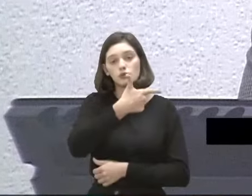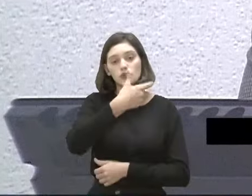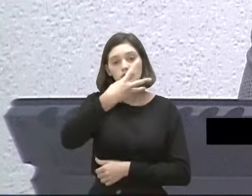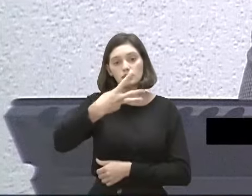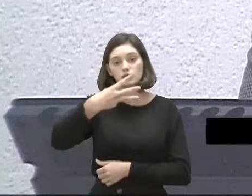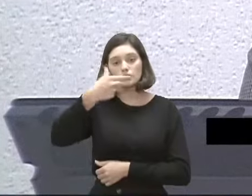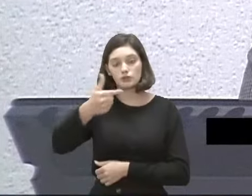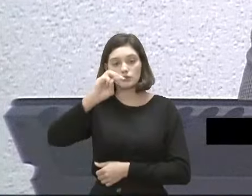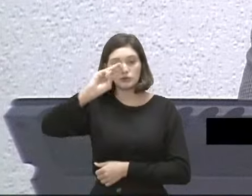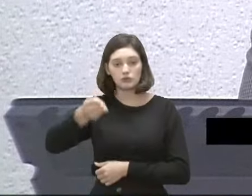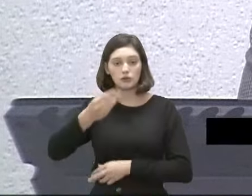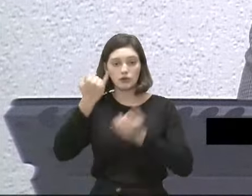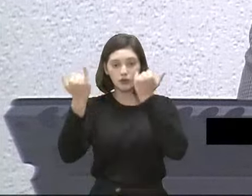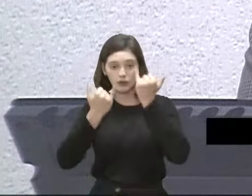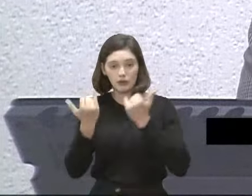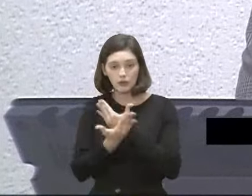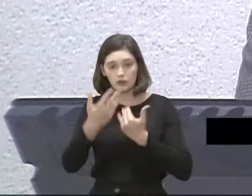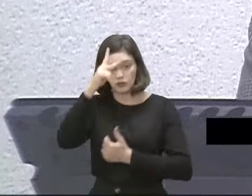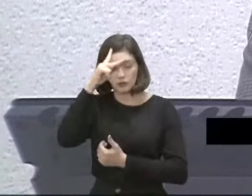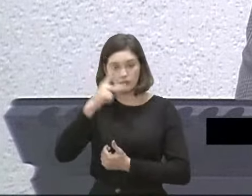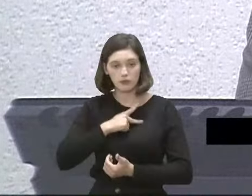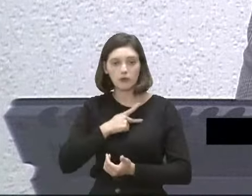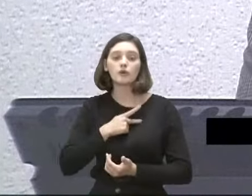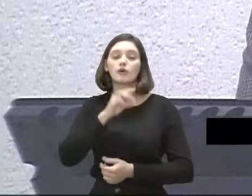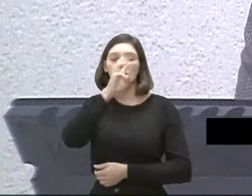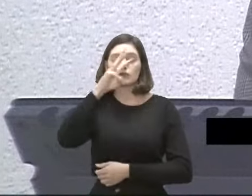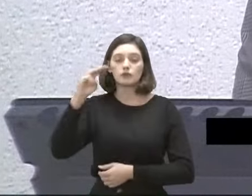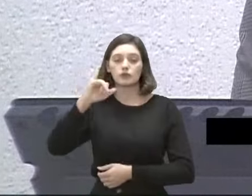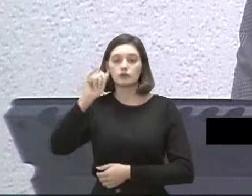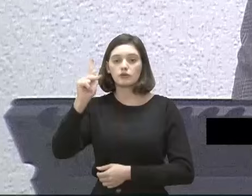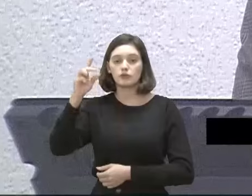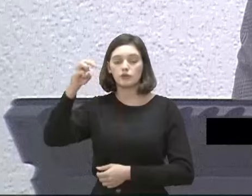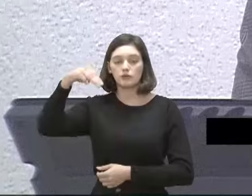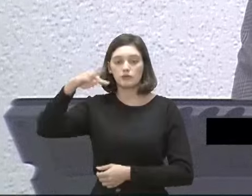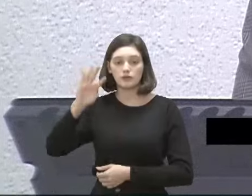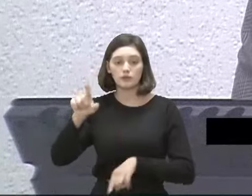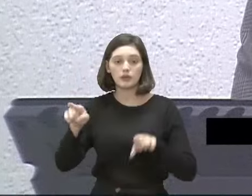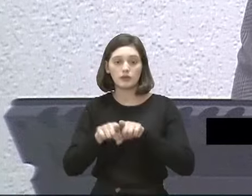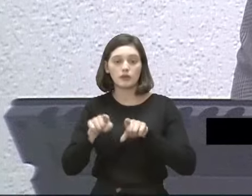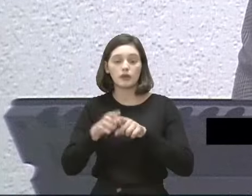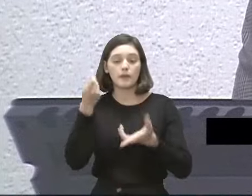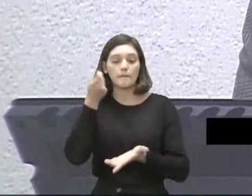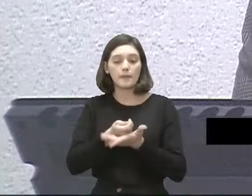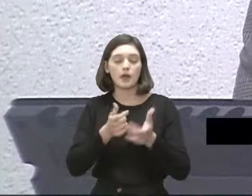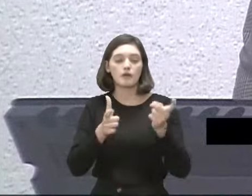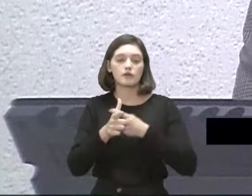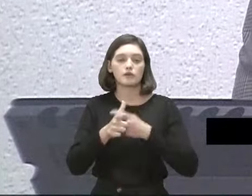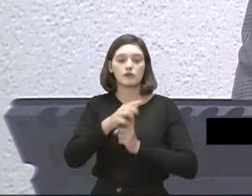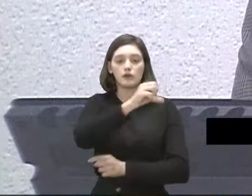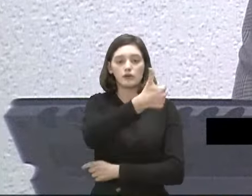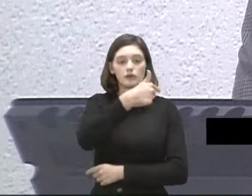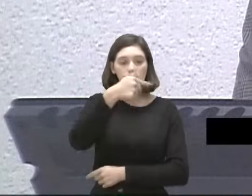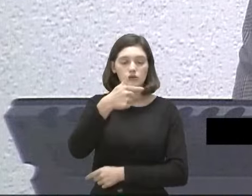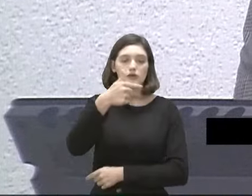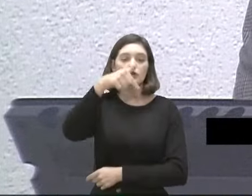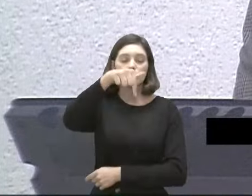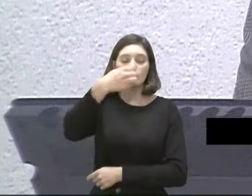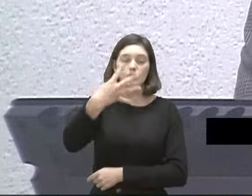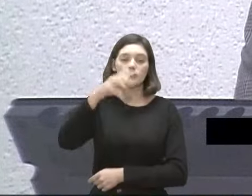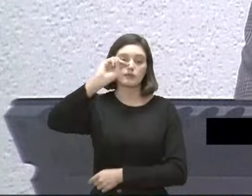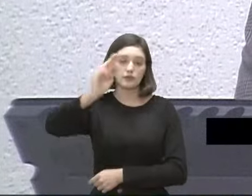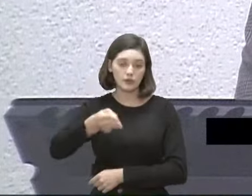milhões, informação dada pelo próprio balanço no site do IPMT. E mesmo que fosse paga a dívida de 174 milhões parcelada